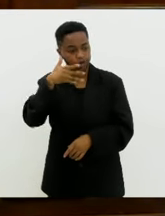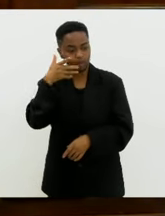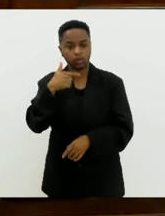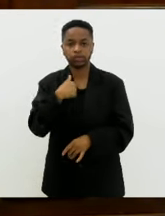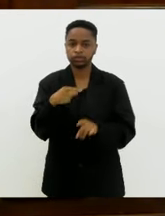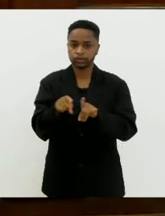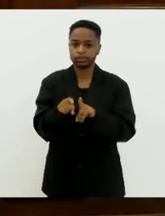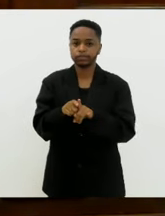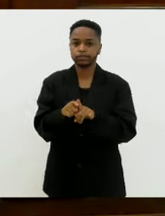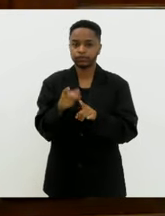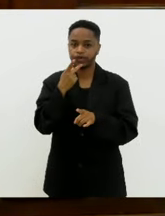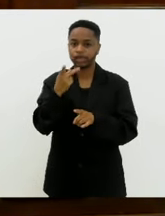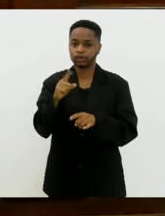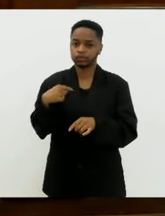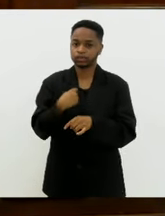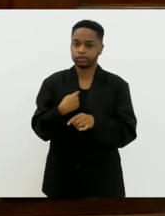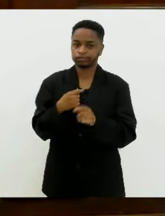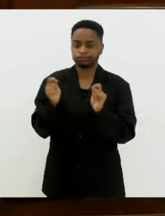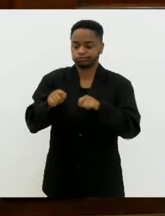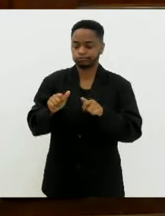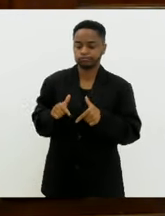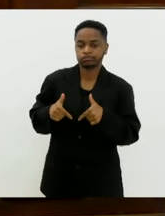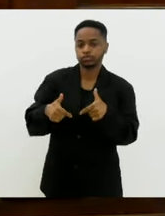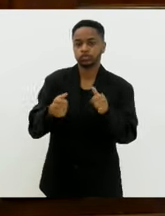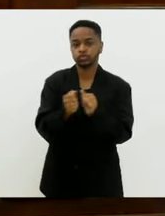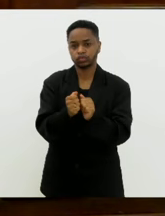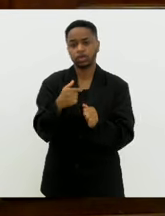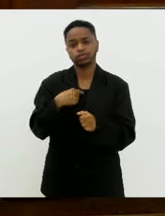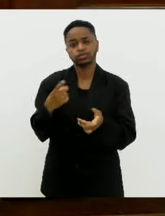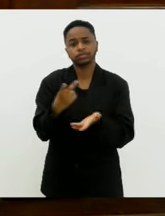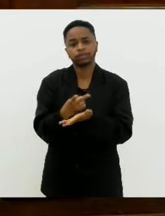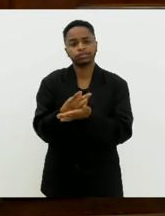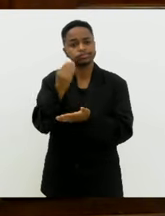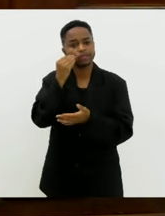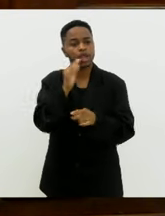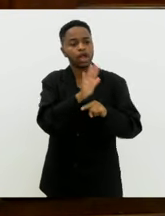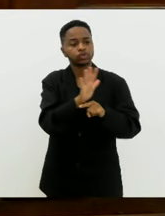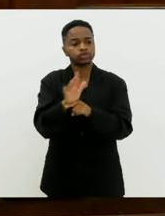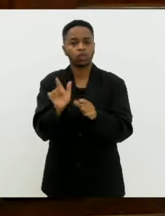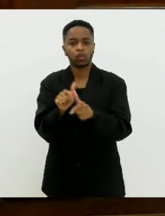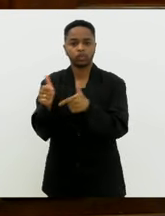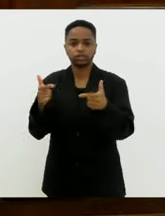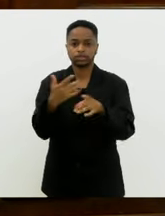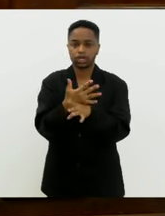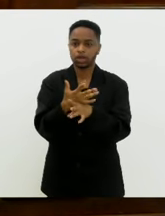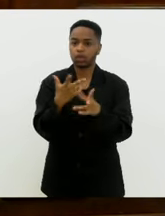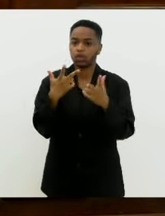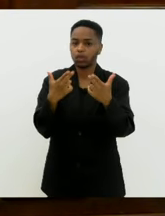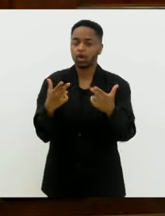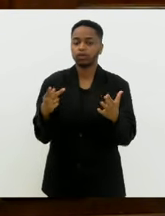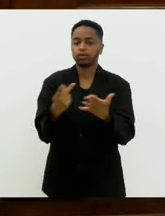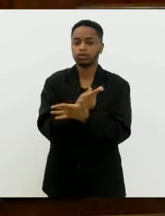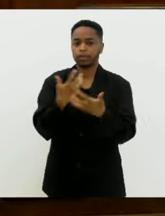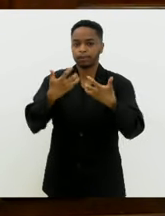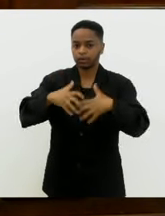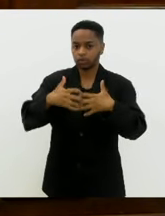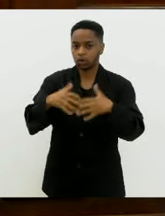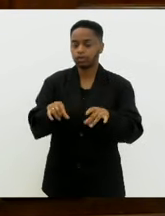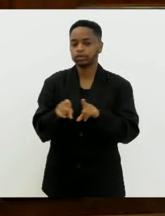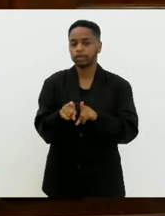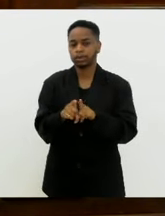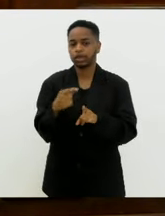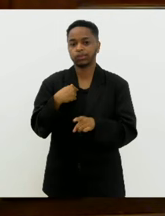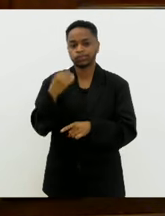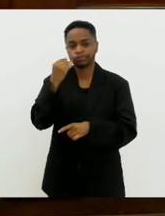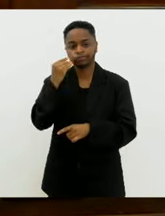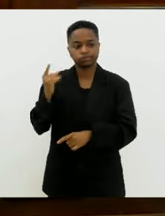para nós lutarmos, sempre pronto a ajudar todas as cidades. Quando teve aquela catástrofe em Petrópolis, eu fiz questão